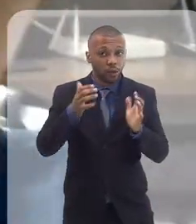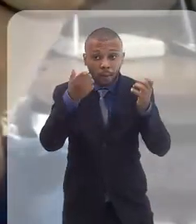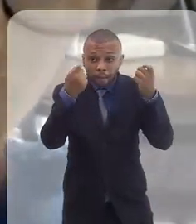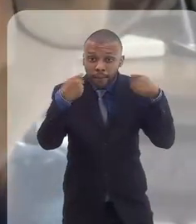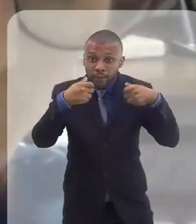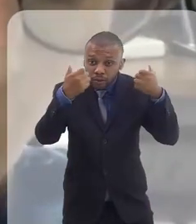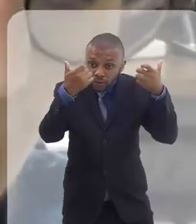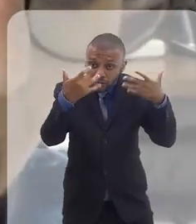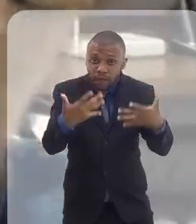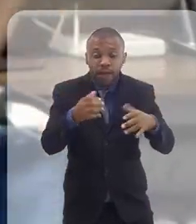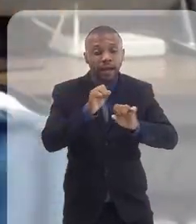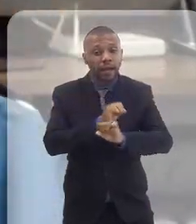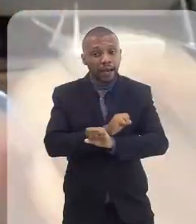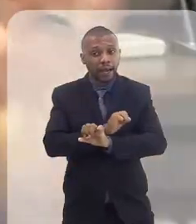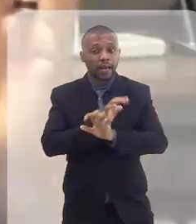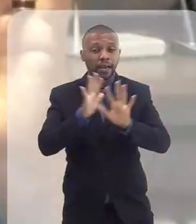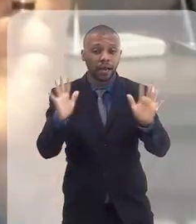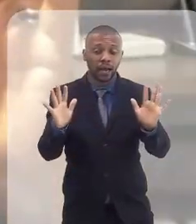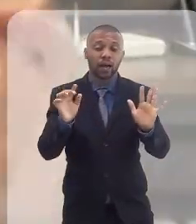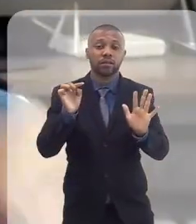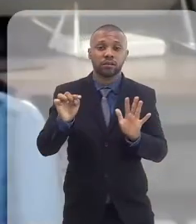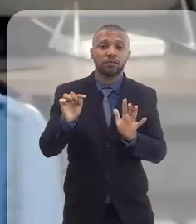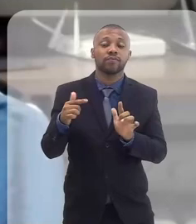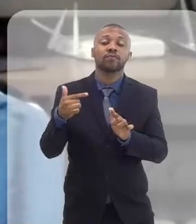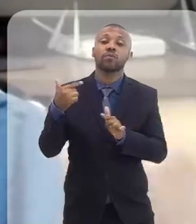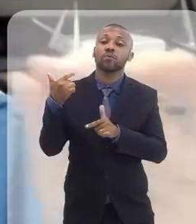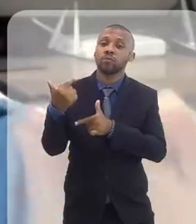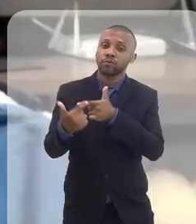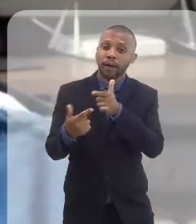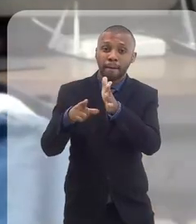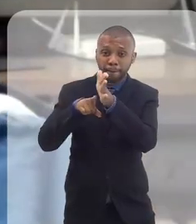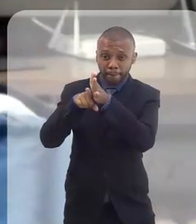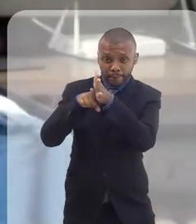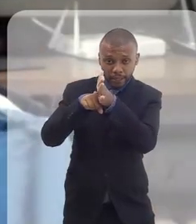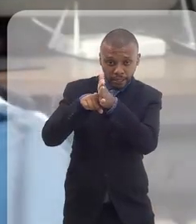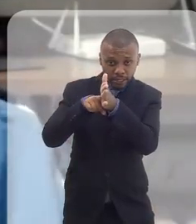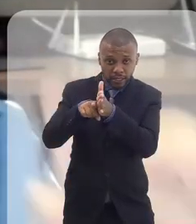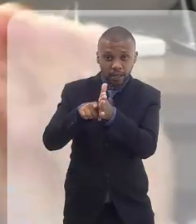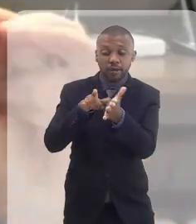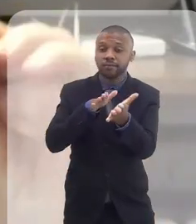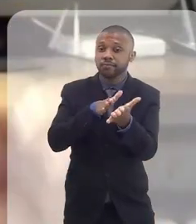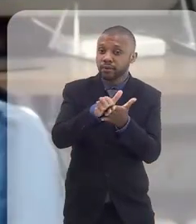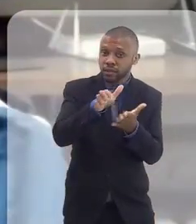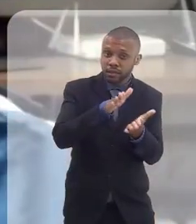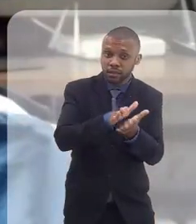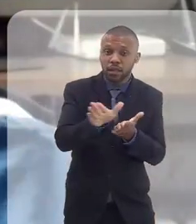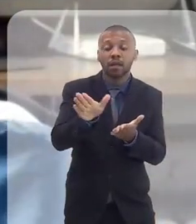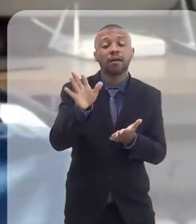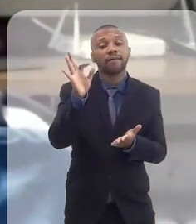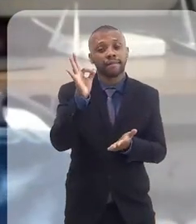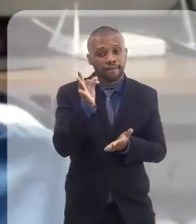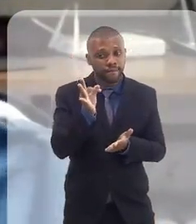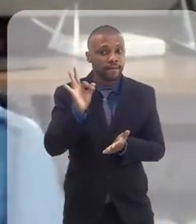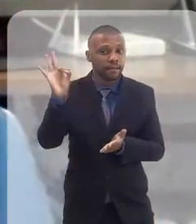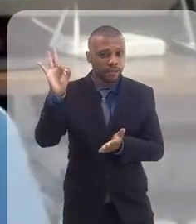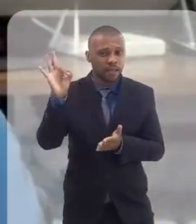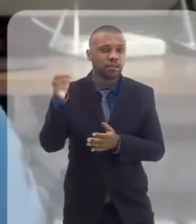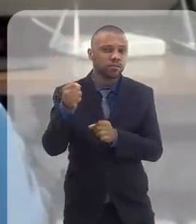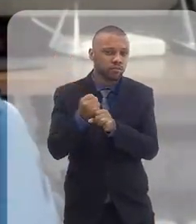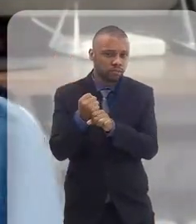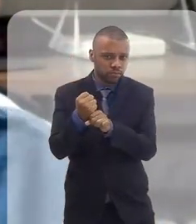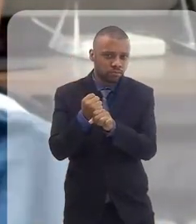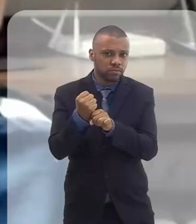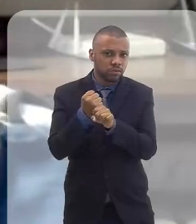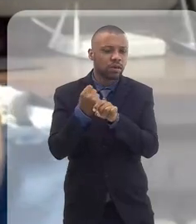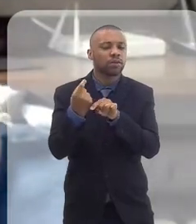Isso eu tenho que deixar claro. Foi um trabalho publicado por um pesquisador francês